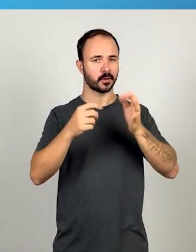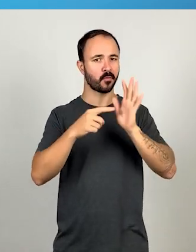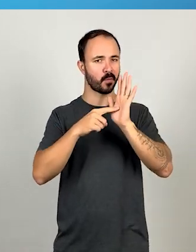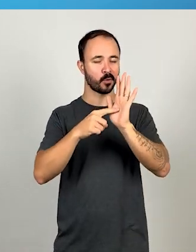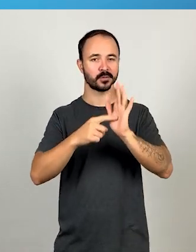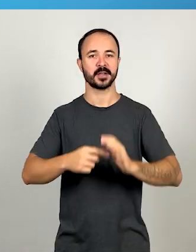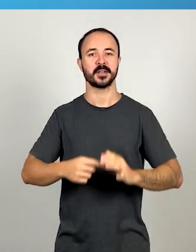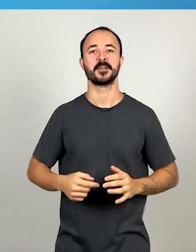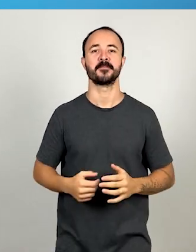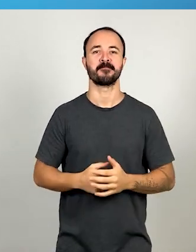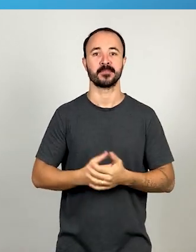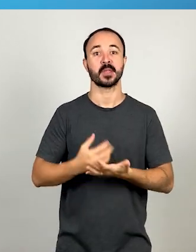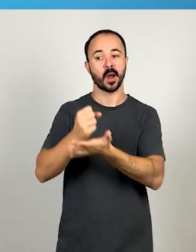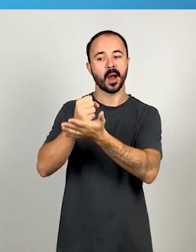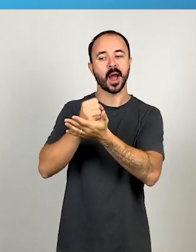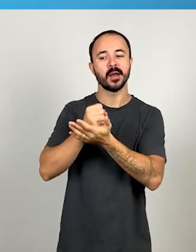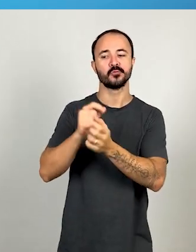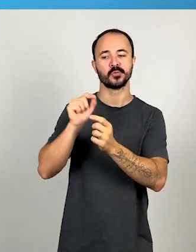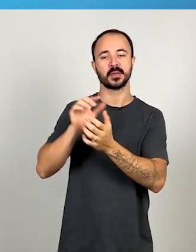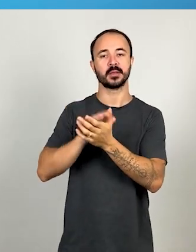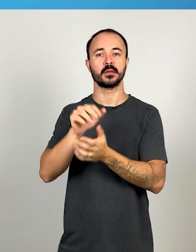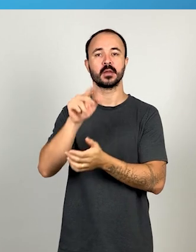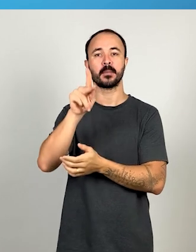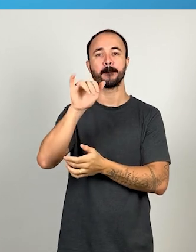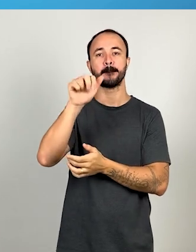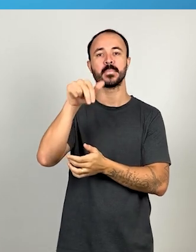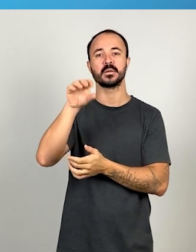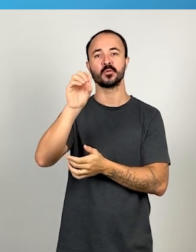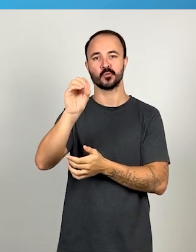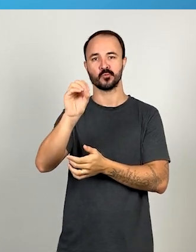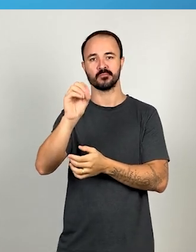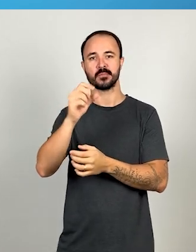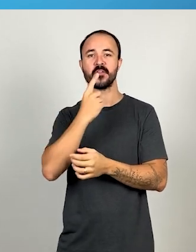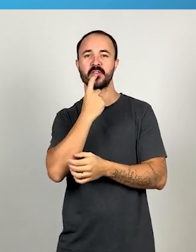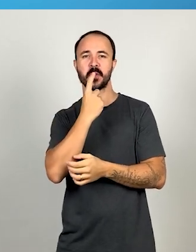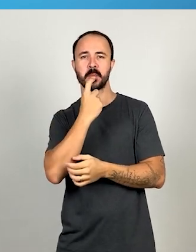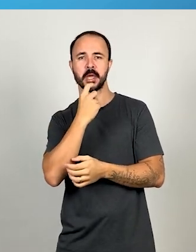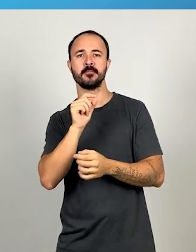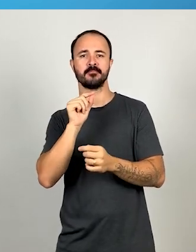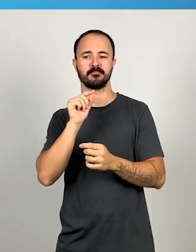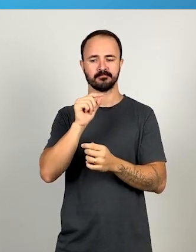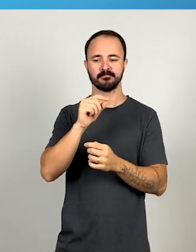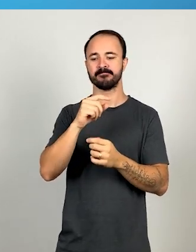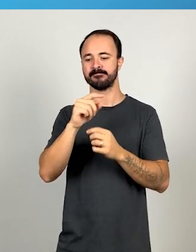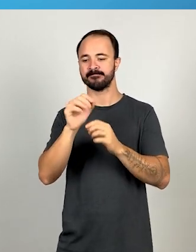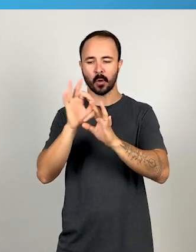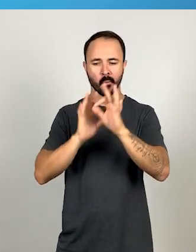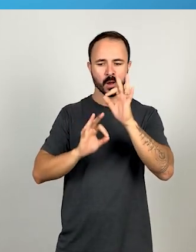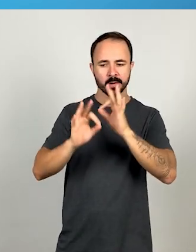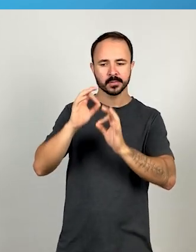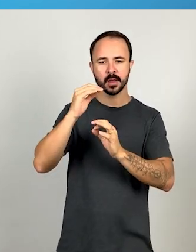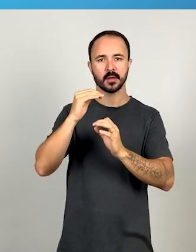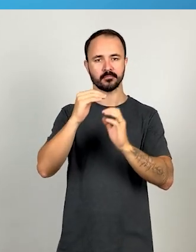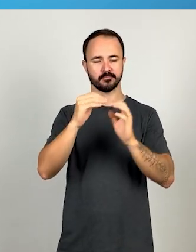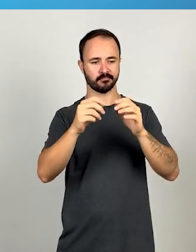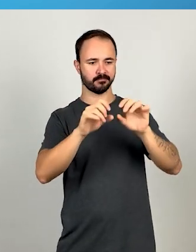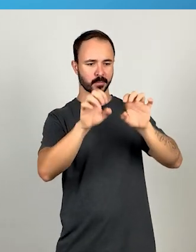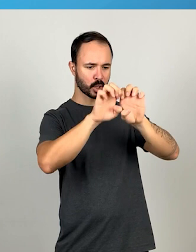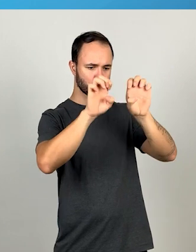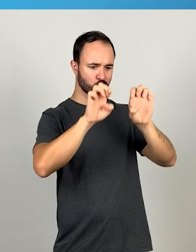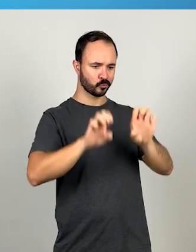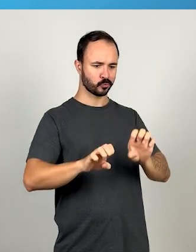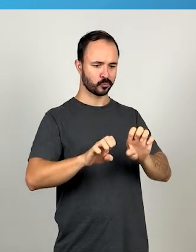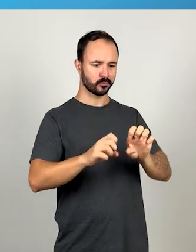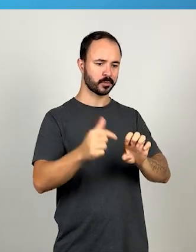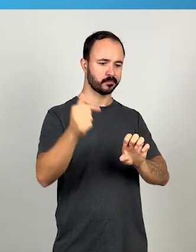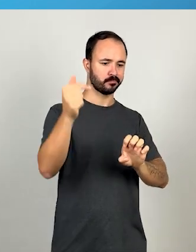Tudo isso com o auxílio de pinos. Esses pinos vermelhos vão estar tanto na parte de cima quanto na parte inferior, que também